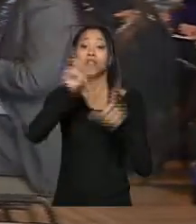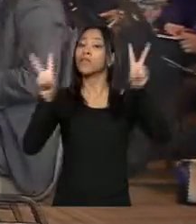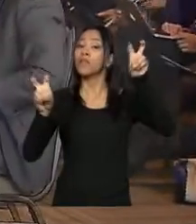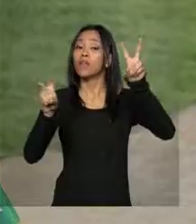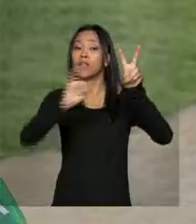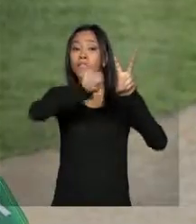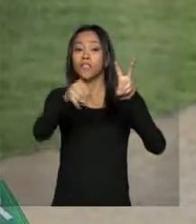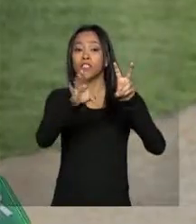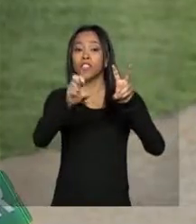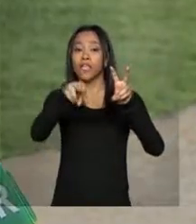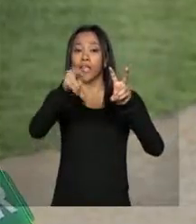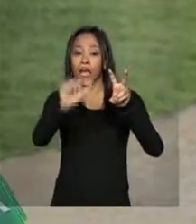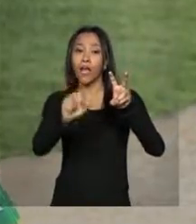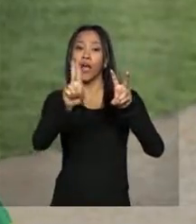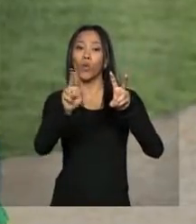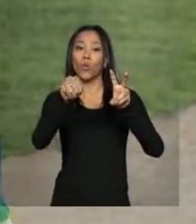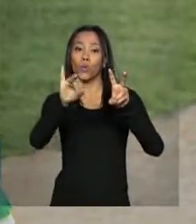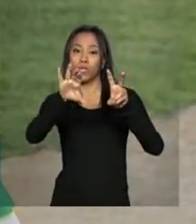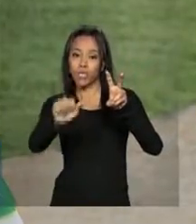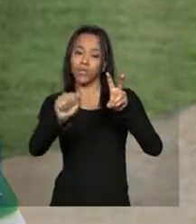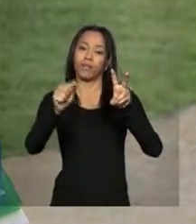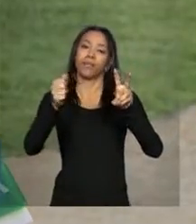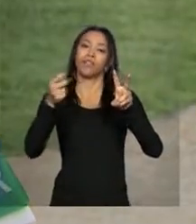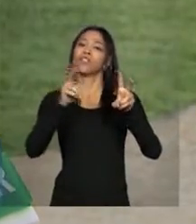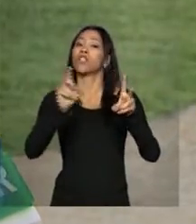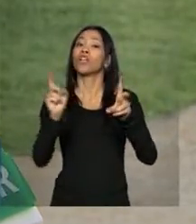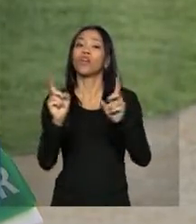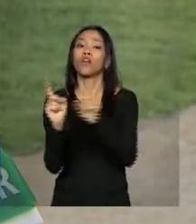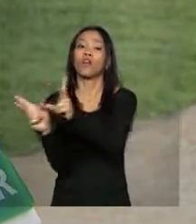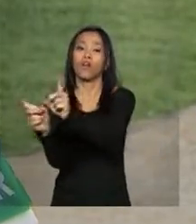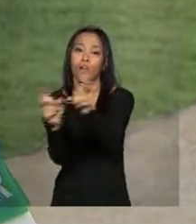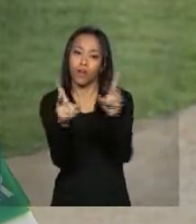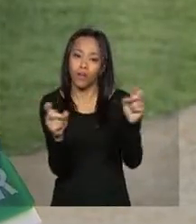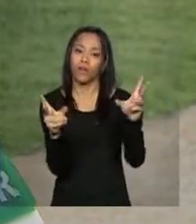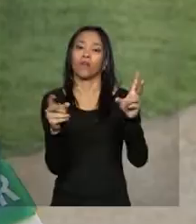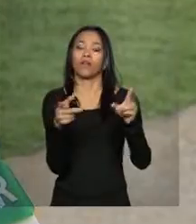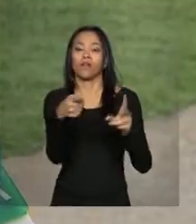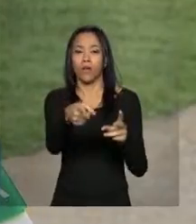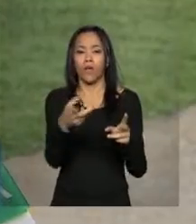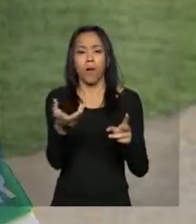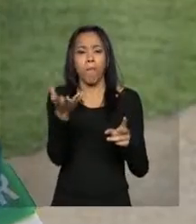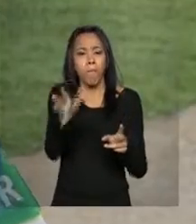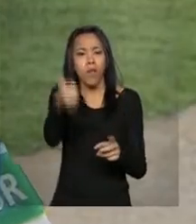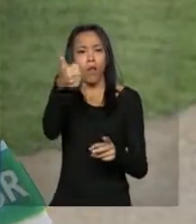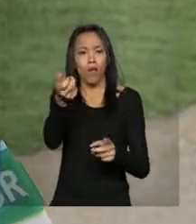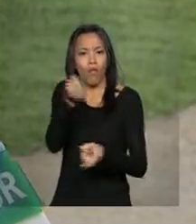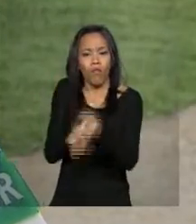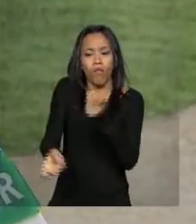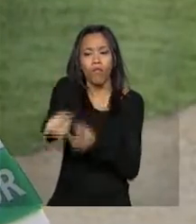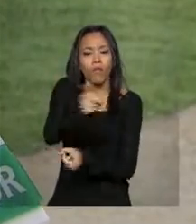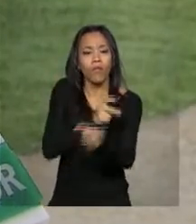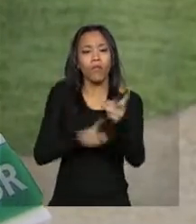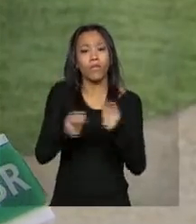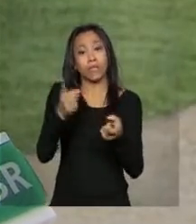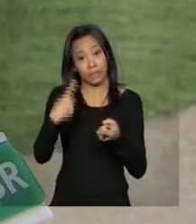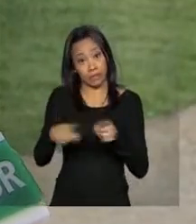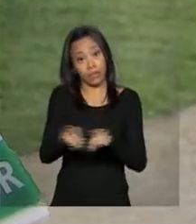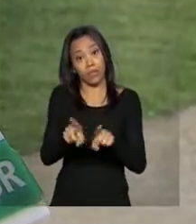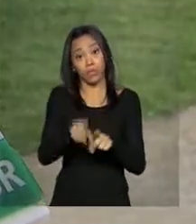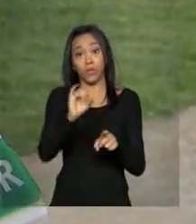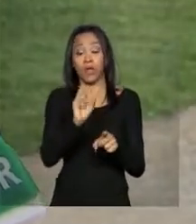comércio exterior. A ideia é que a redução desses custos promova um maior fluxo de comércio, tanto na importação quanto na exportação,